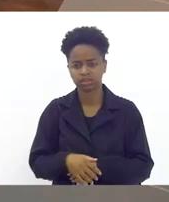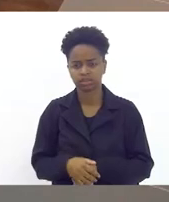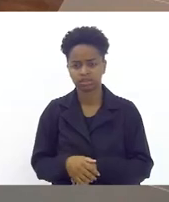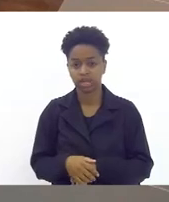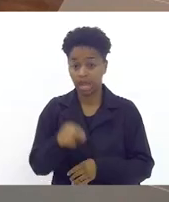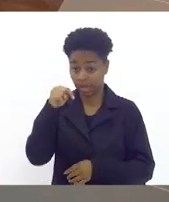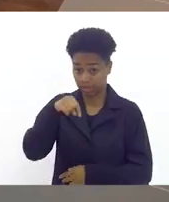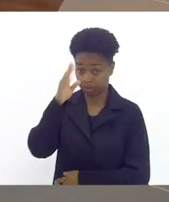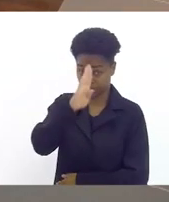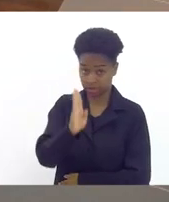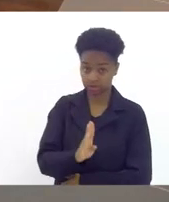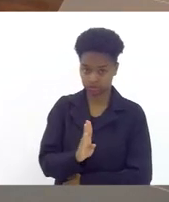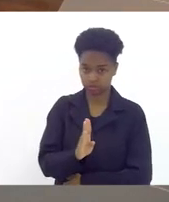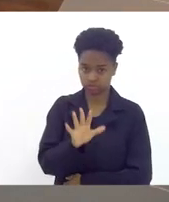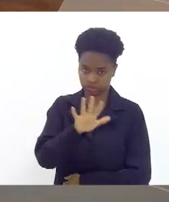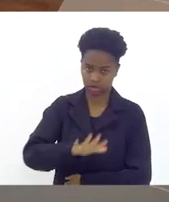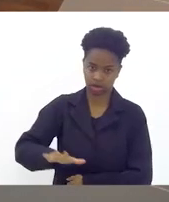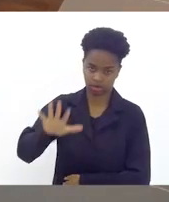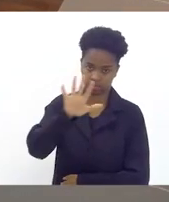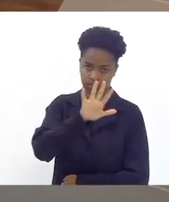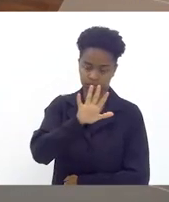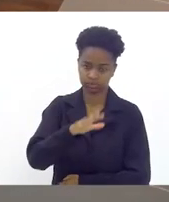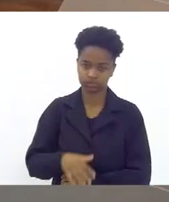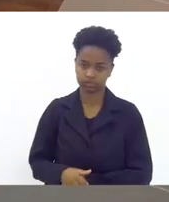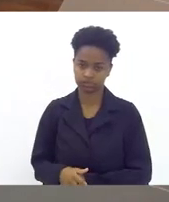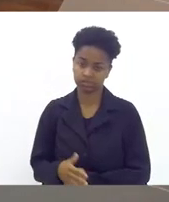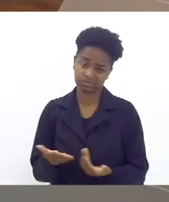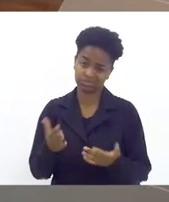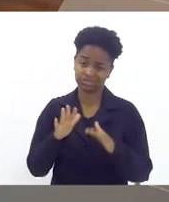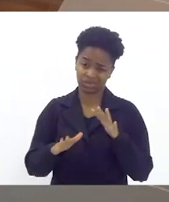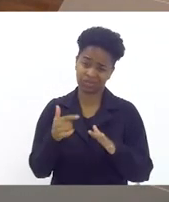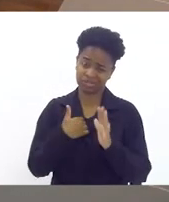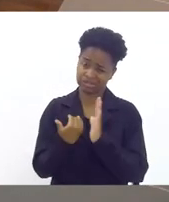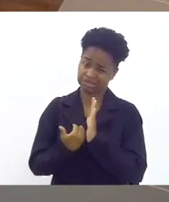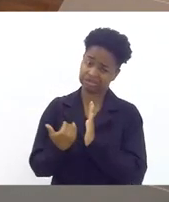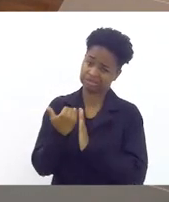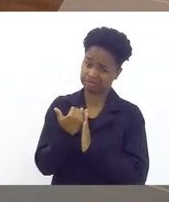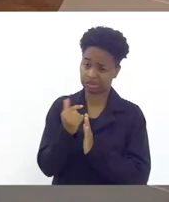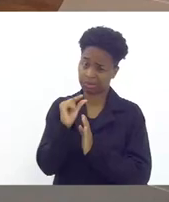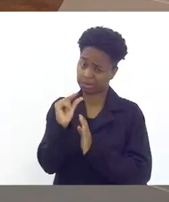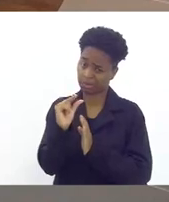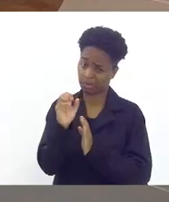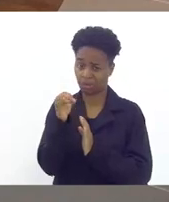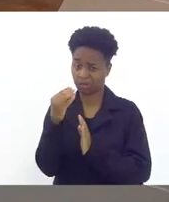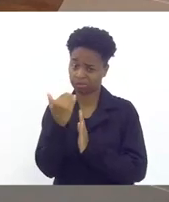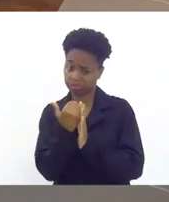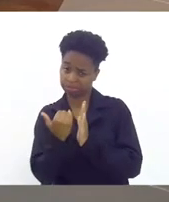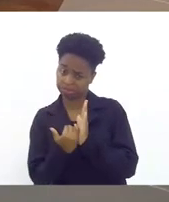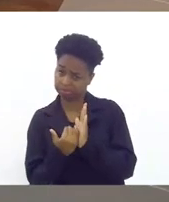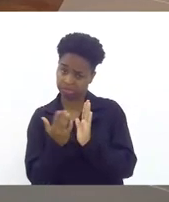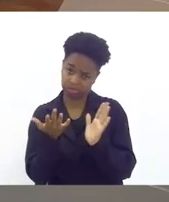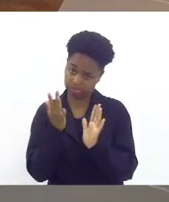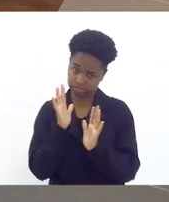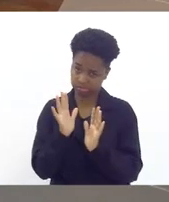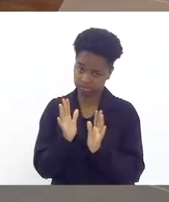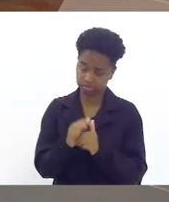no Brasil como um todo eu posso estar exagerando um pouco para mais ou para menos